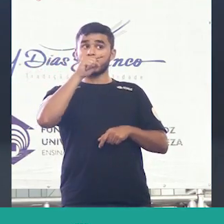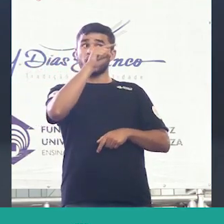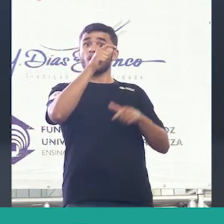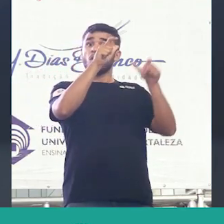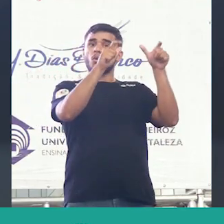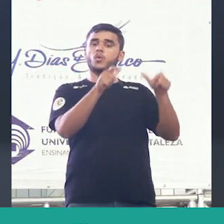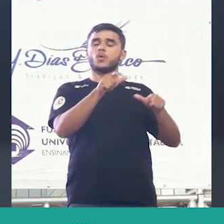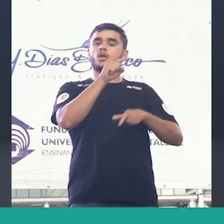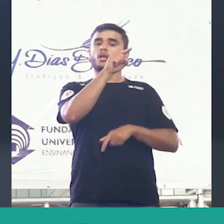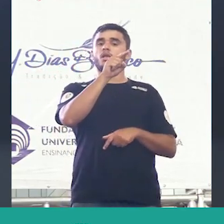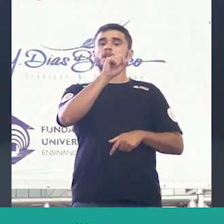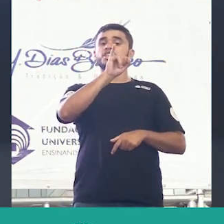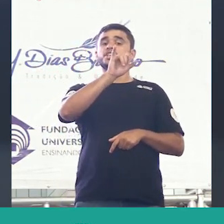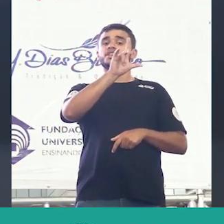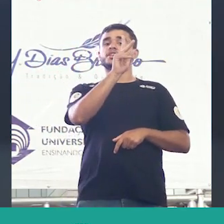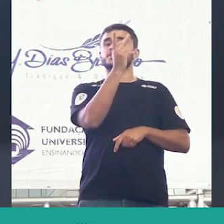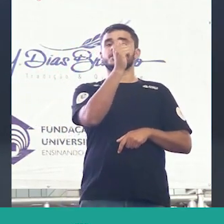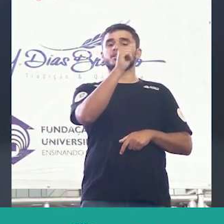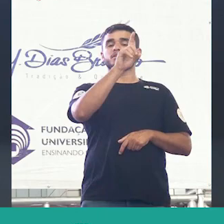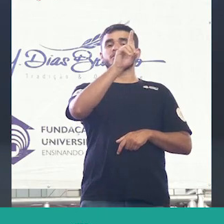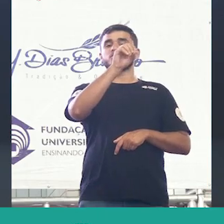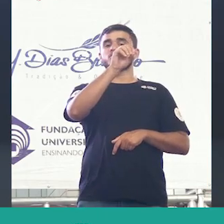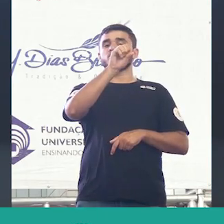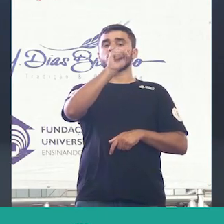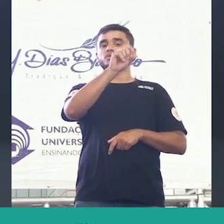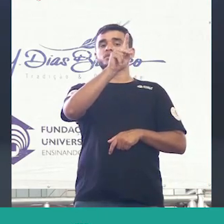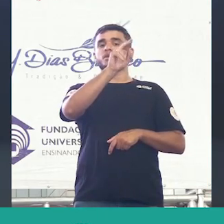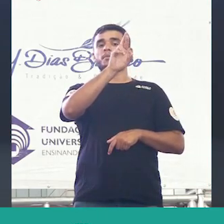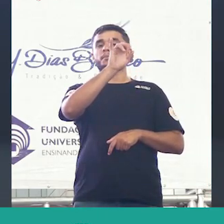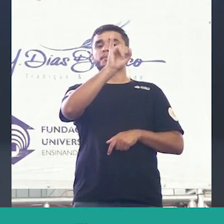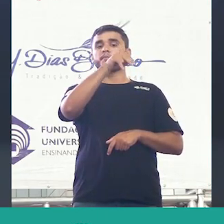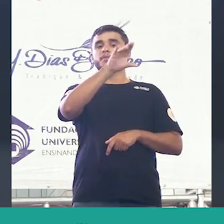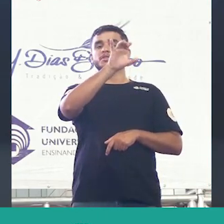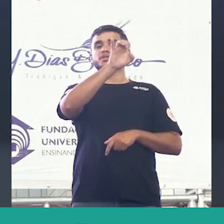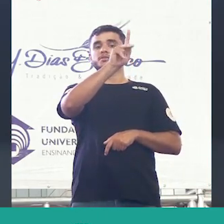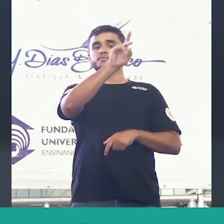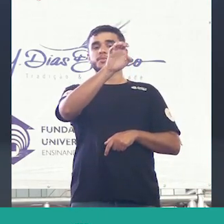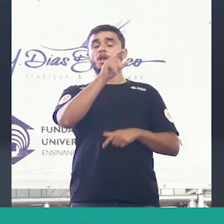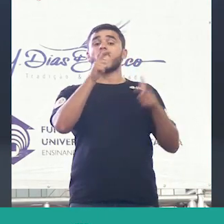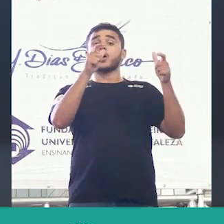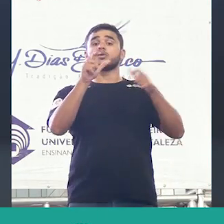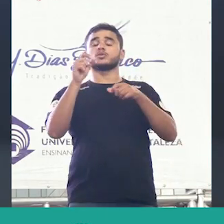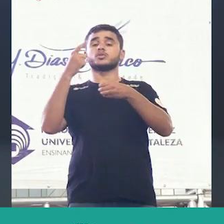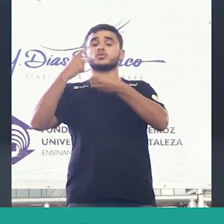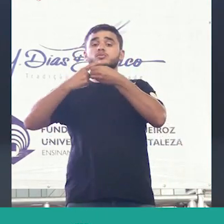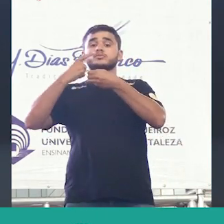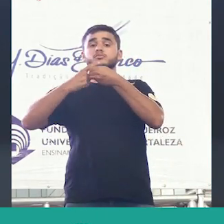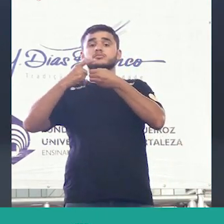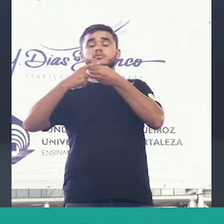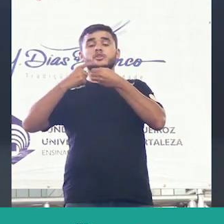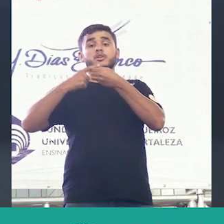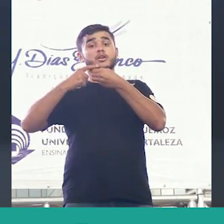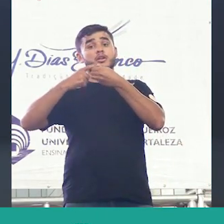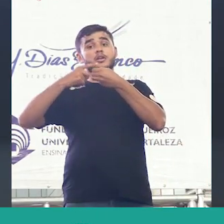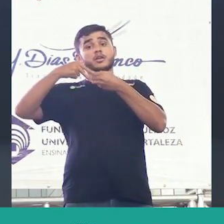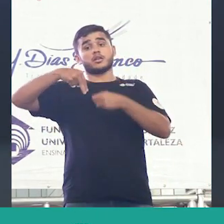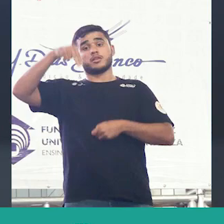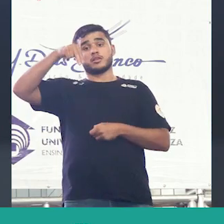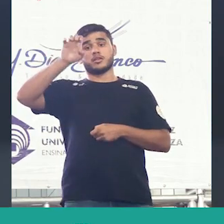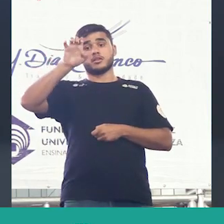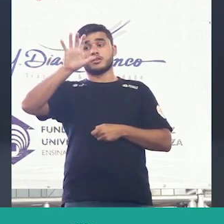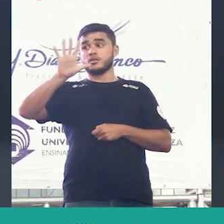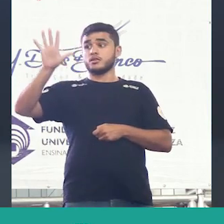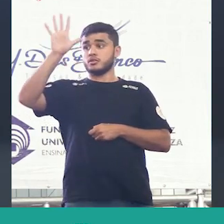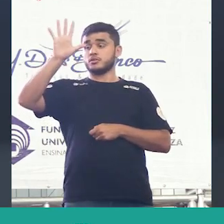dos Príncipes. Sobral, você tem que saber. Sobral está aqui, ó, no nordeste do Brasil. Ó. Ali